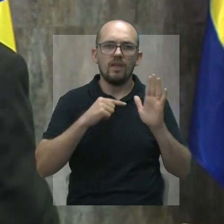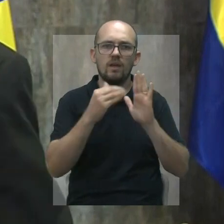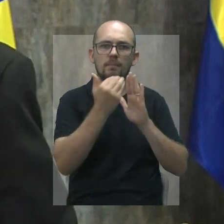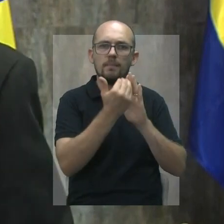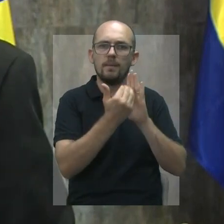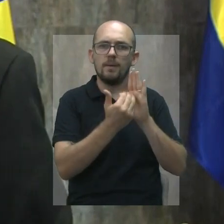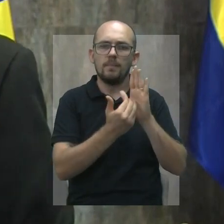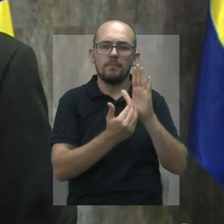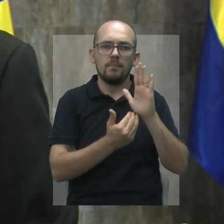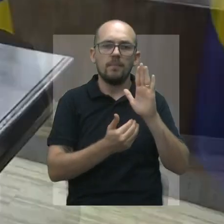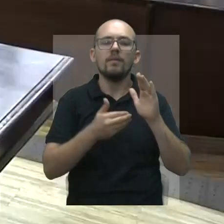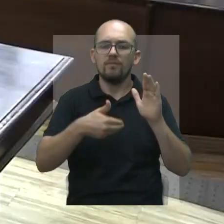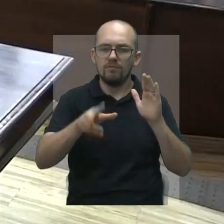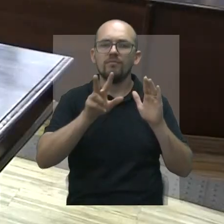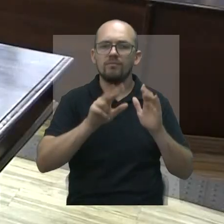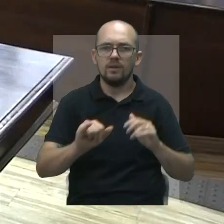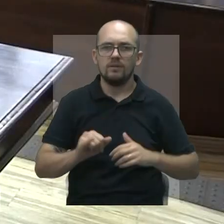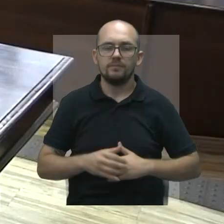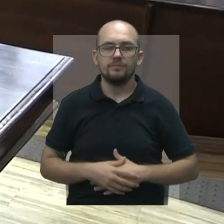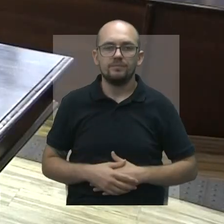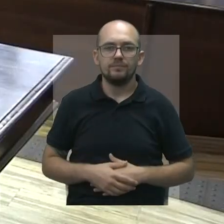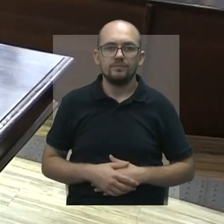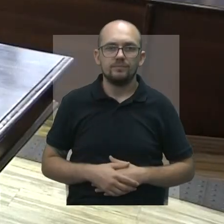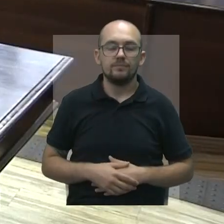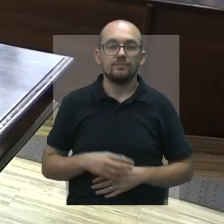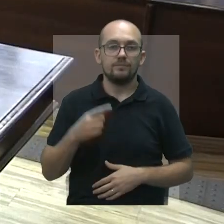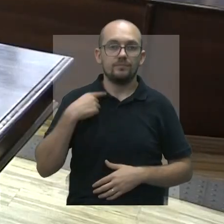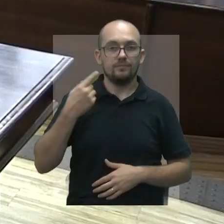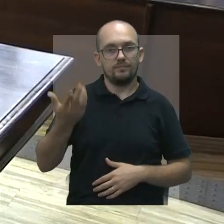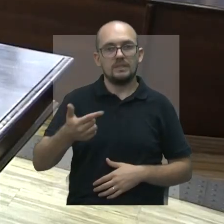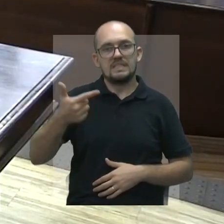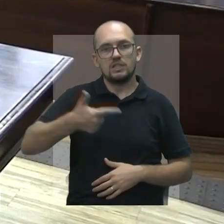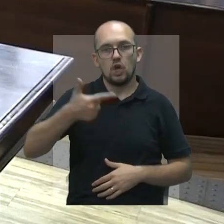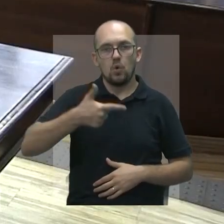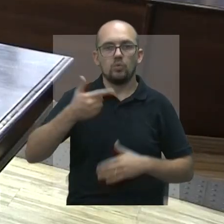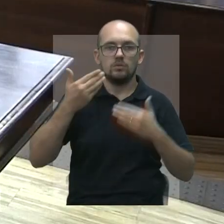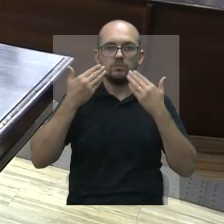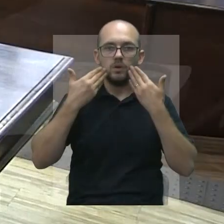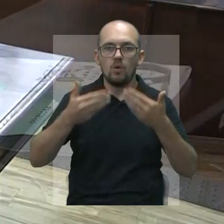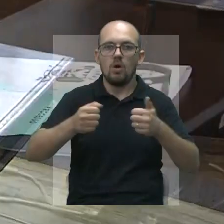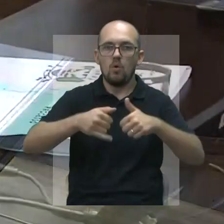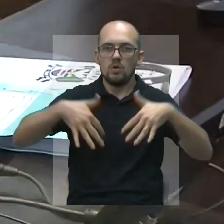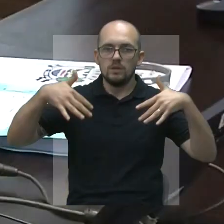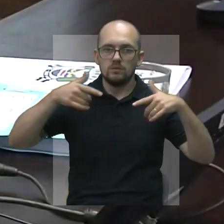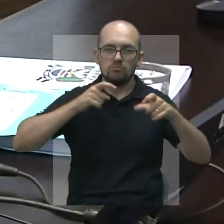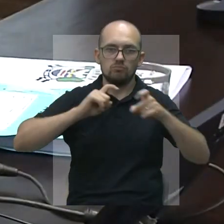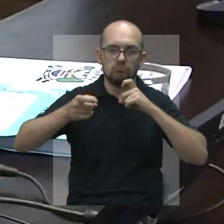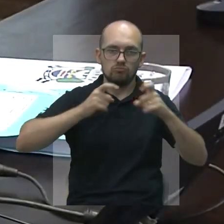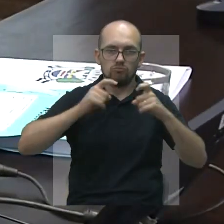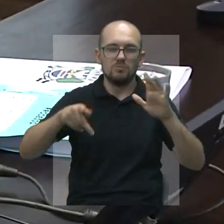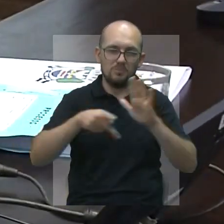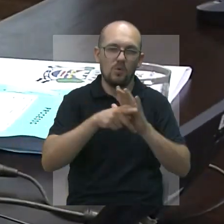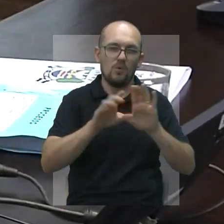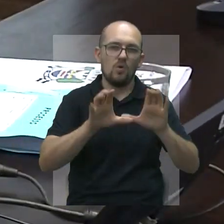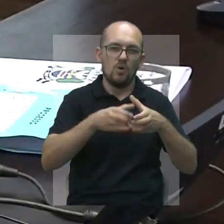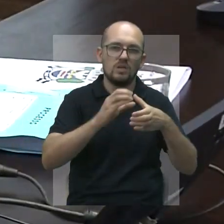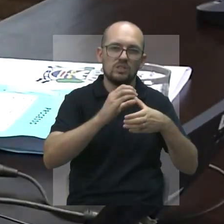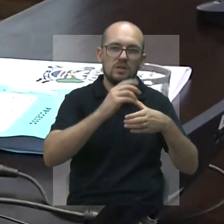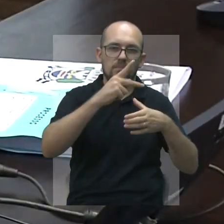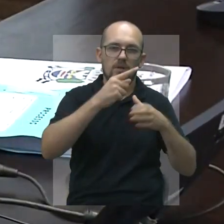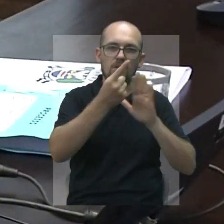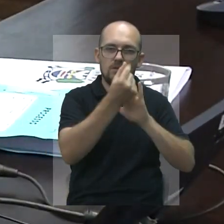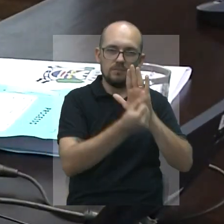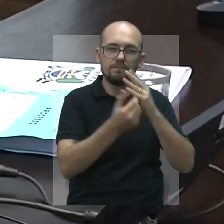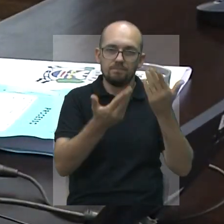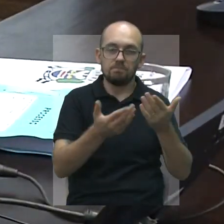os serviços já vão acontecer. Com a realização da segunda audiência pública pela Comissão de Finanças, Orçamento e Economia da Casa,